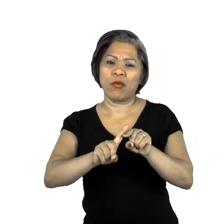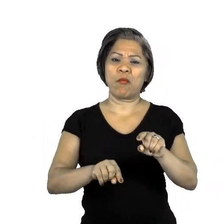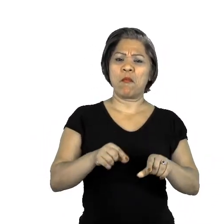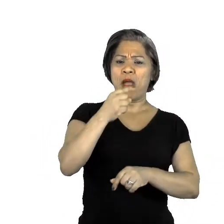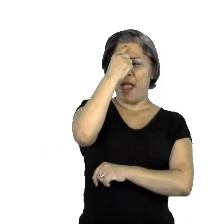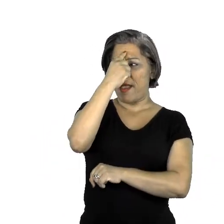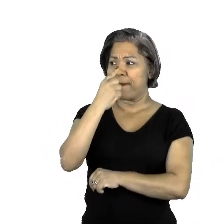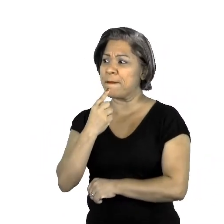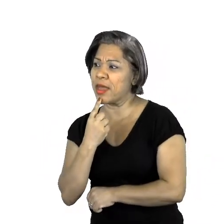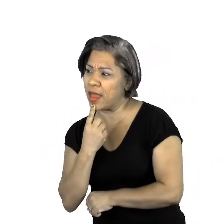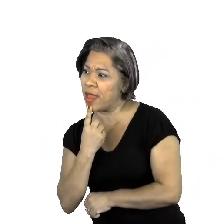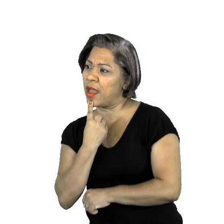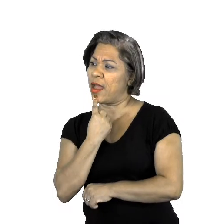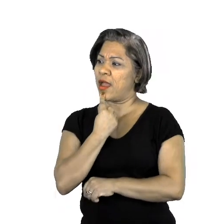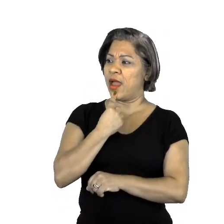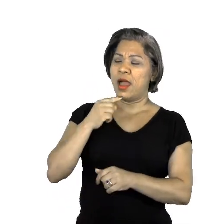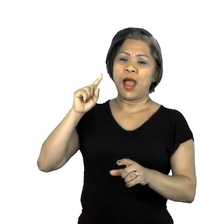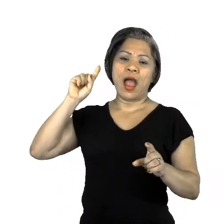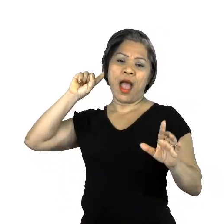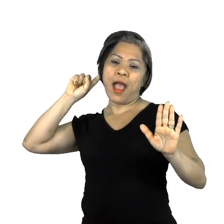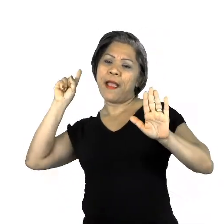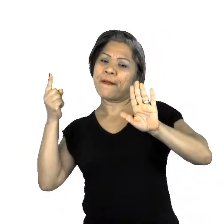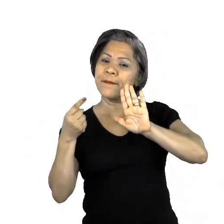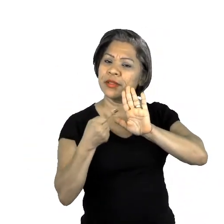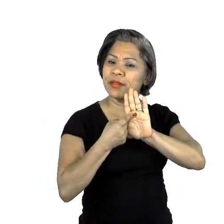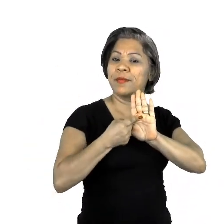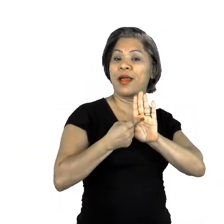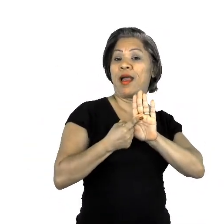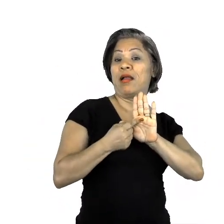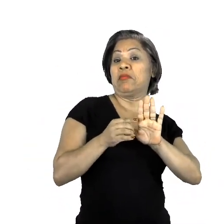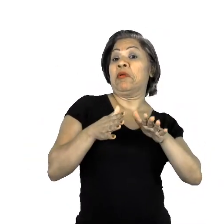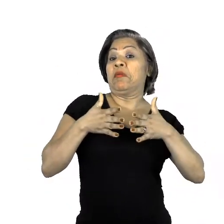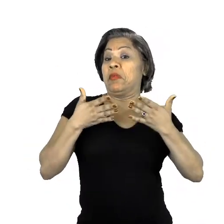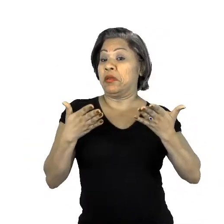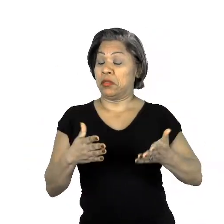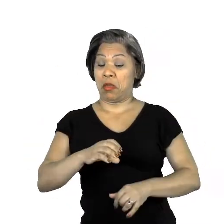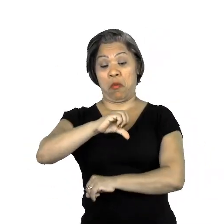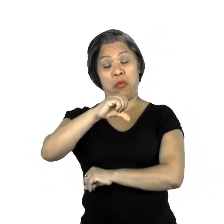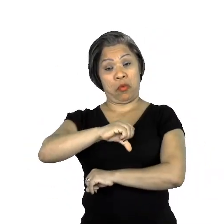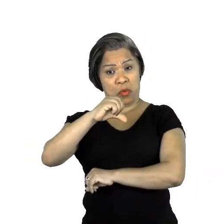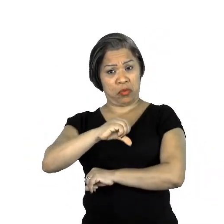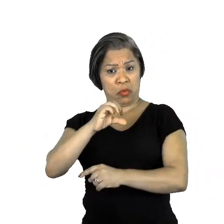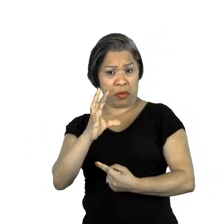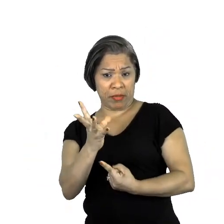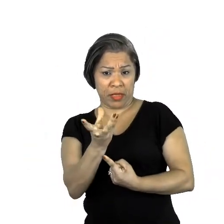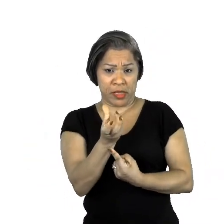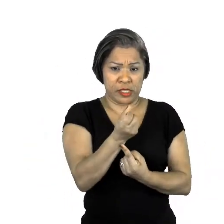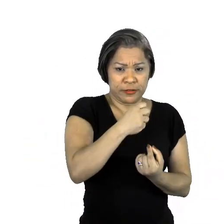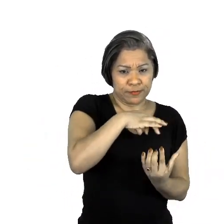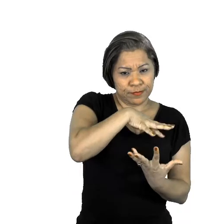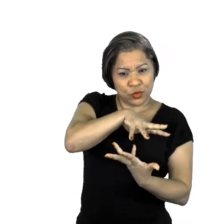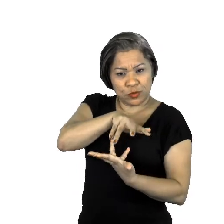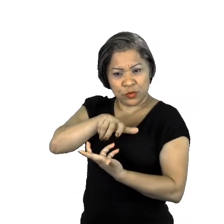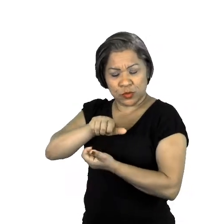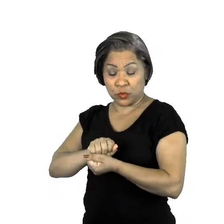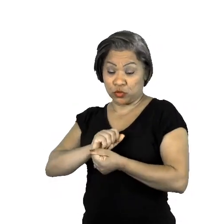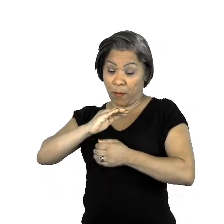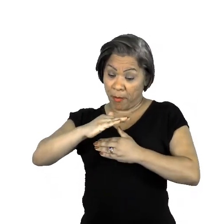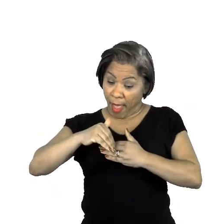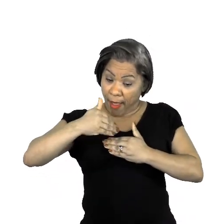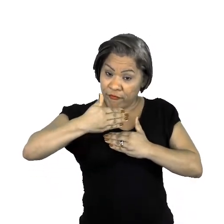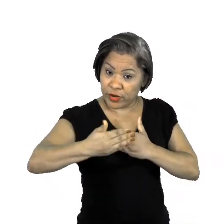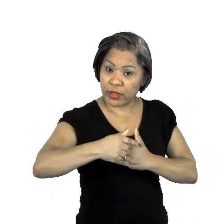onomatopeias, fica aí no nono lugar das artes do mundo. Na frente temos a música,